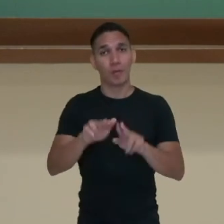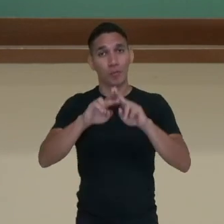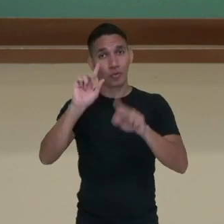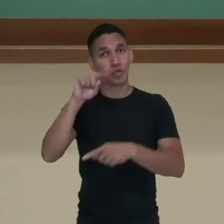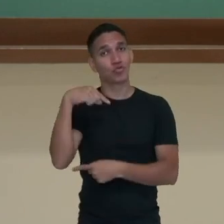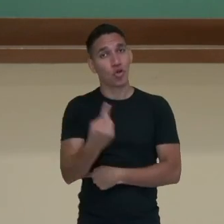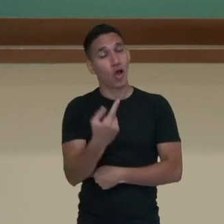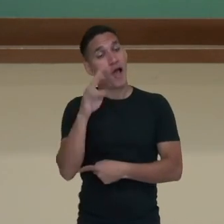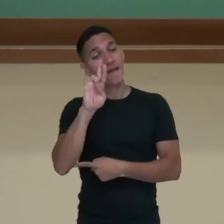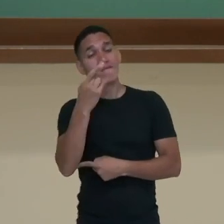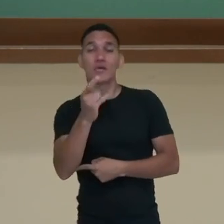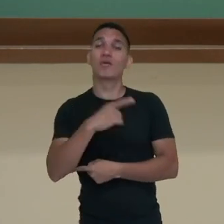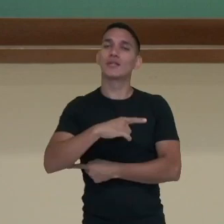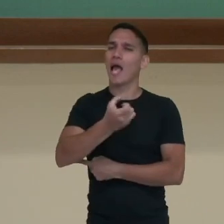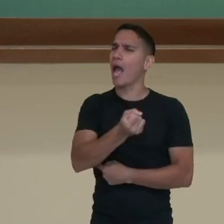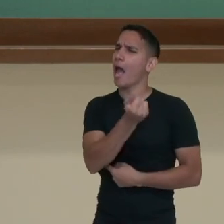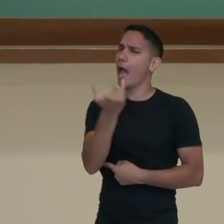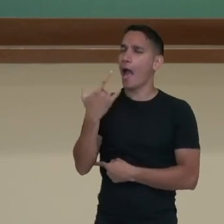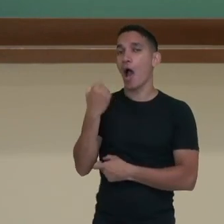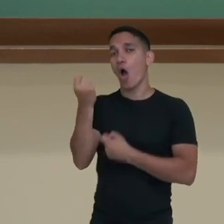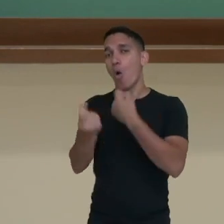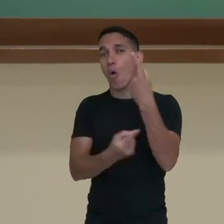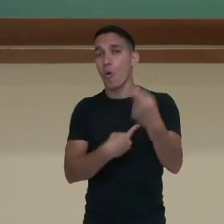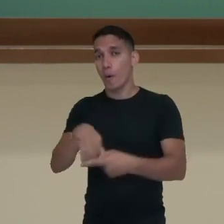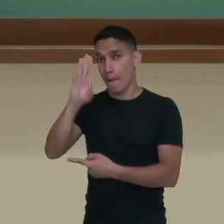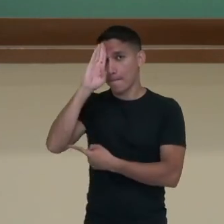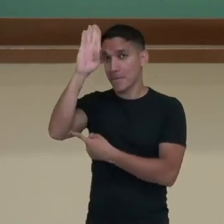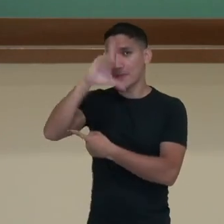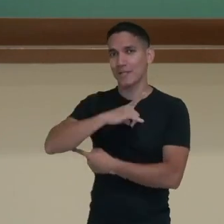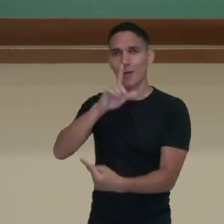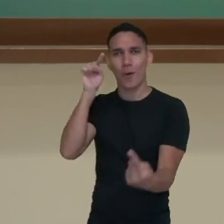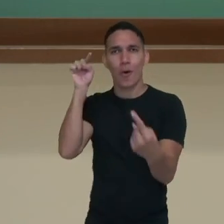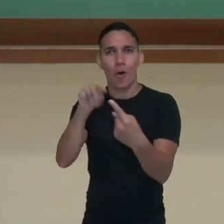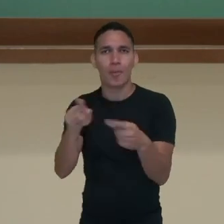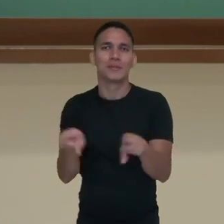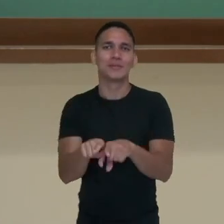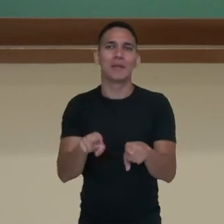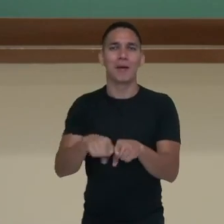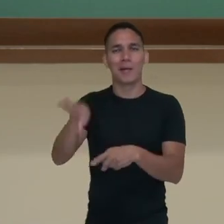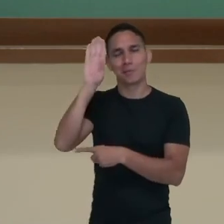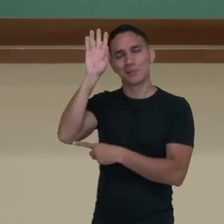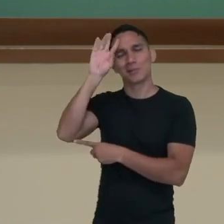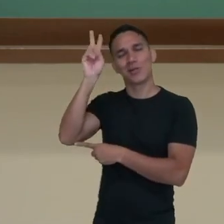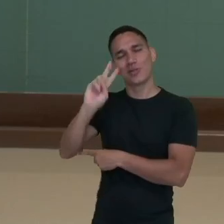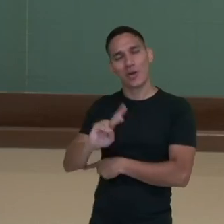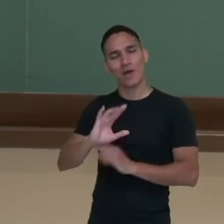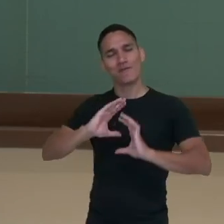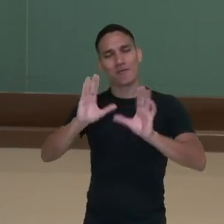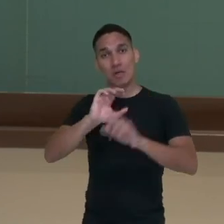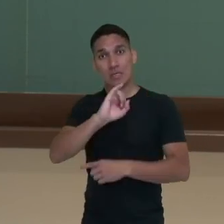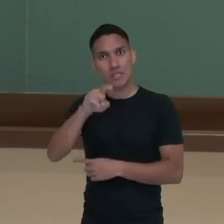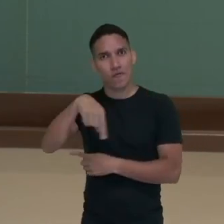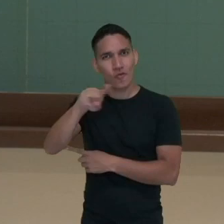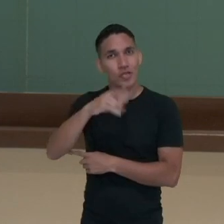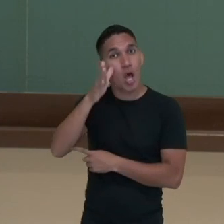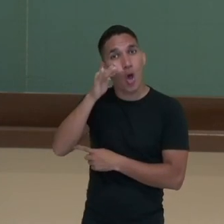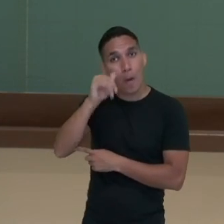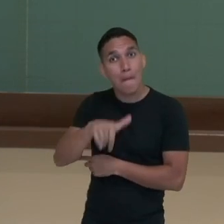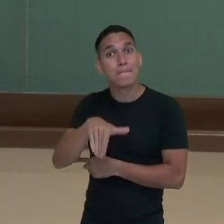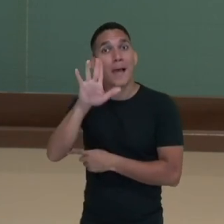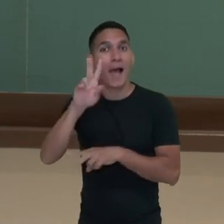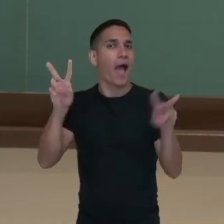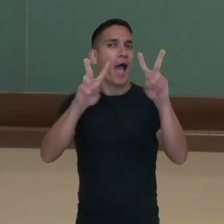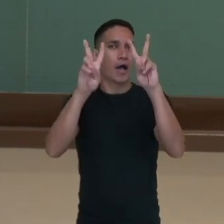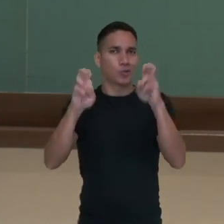aí alguns dos principais objetivos ali, né? História do voleibol. E se você quiser saber um